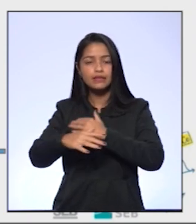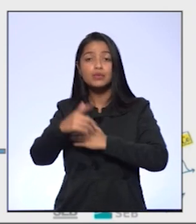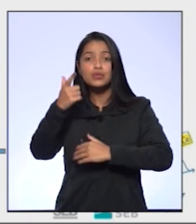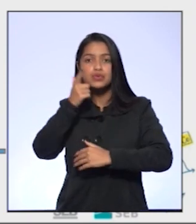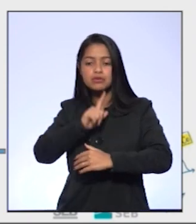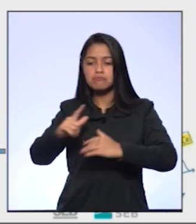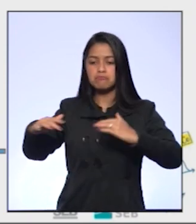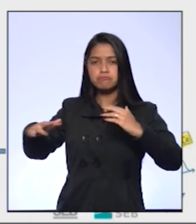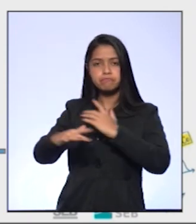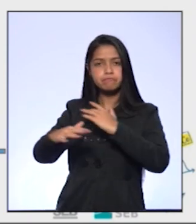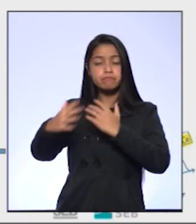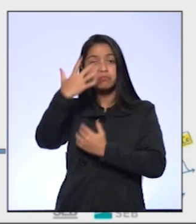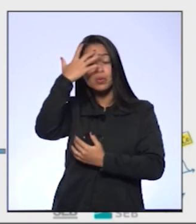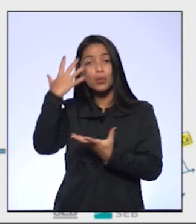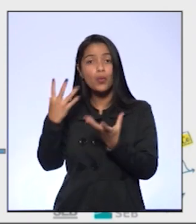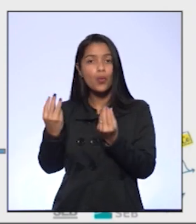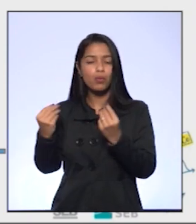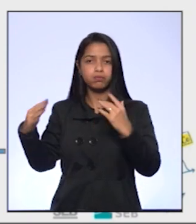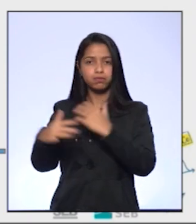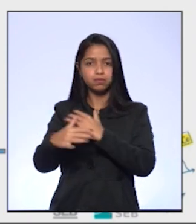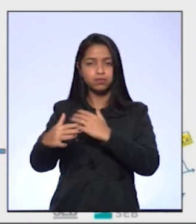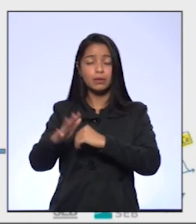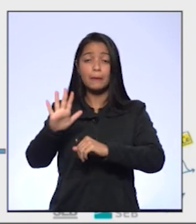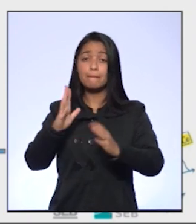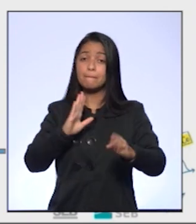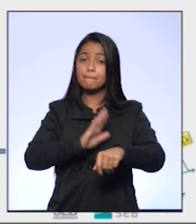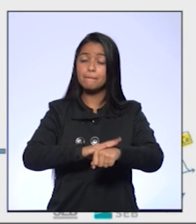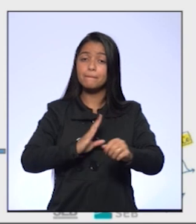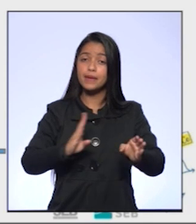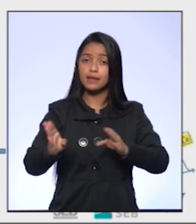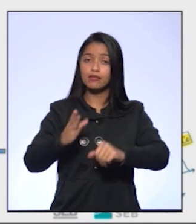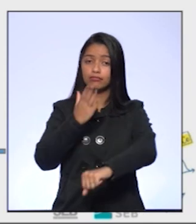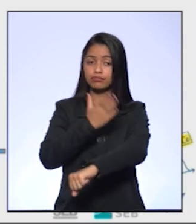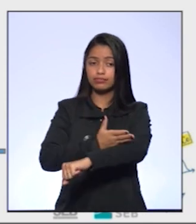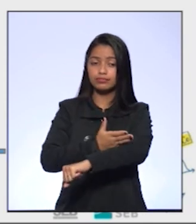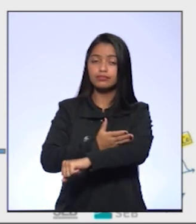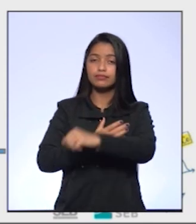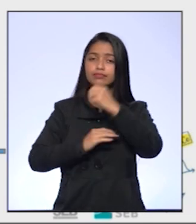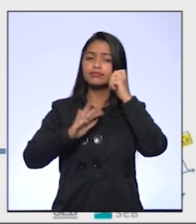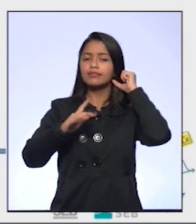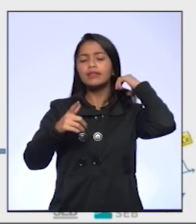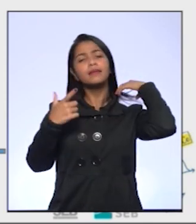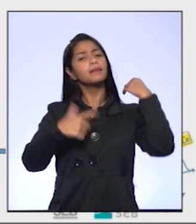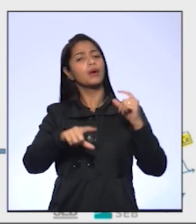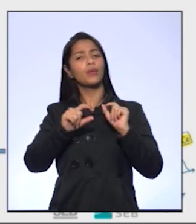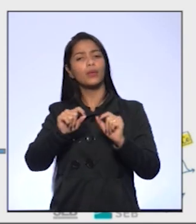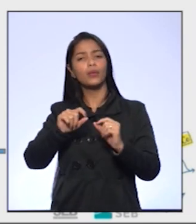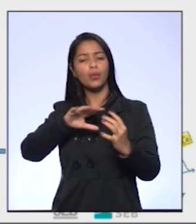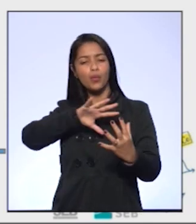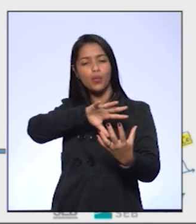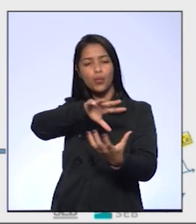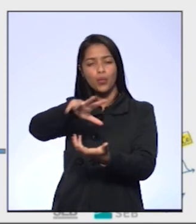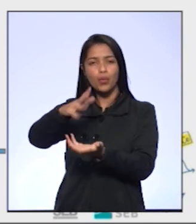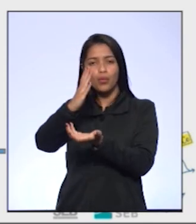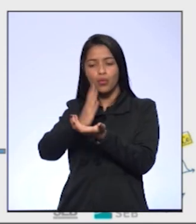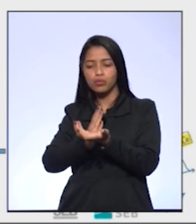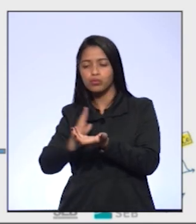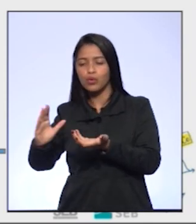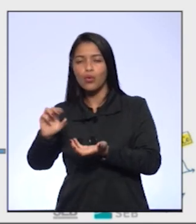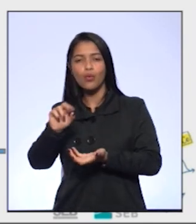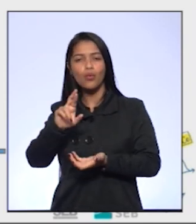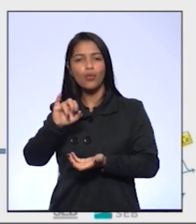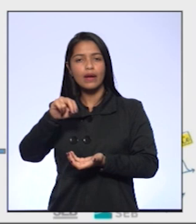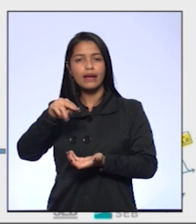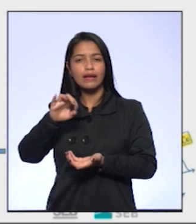período medieval. Outra coisa. Gente, redes comerciais, formação de redes comerciais com o Oriente. Meu, vai ter tecido, vai ter